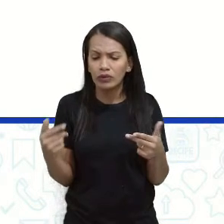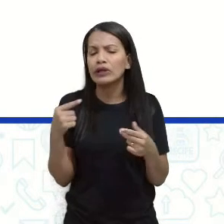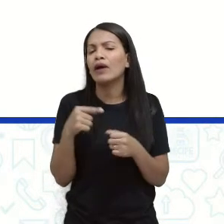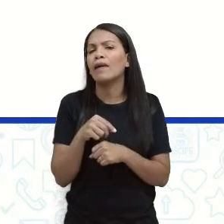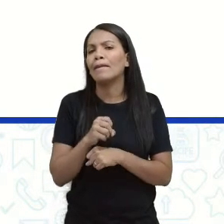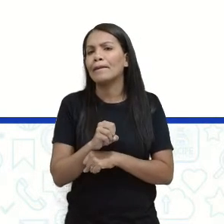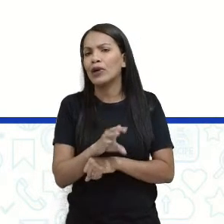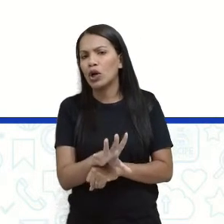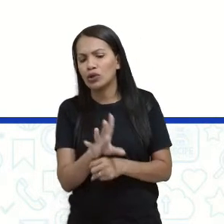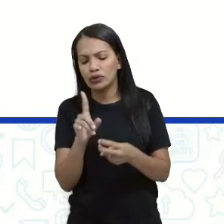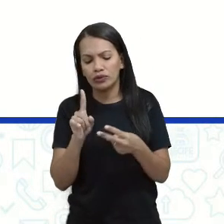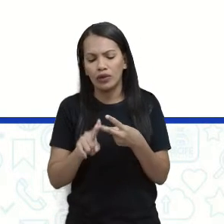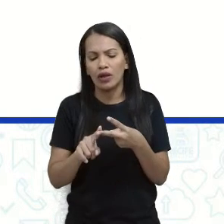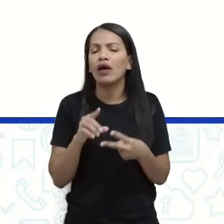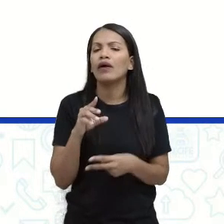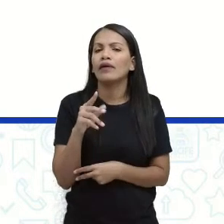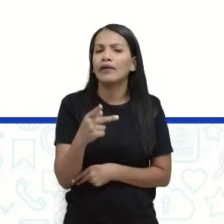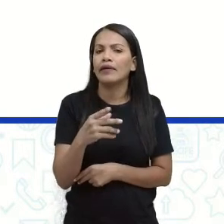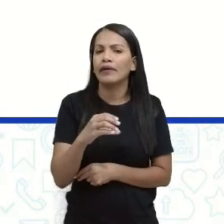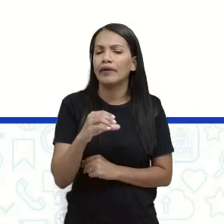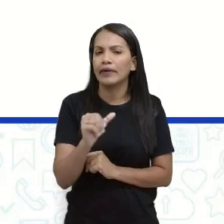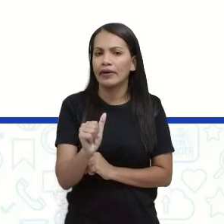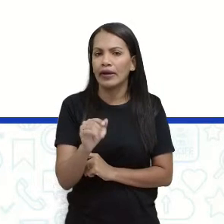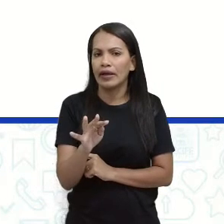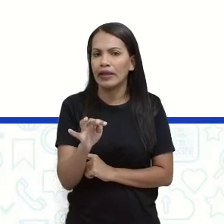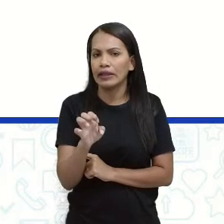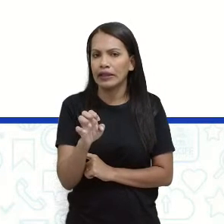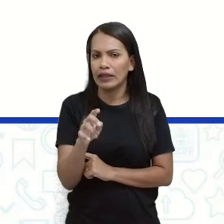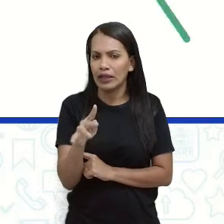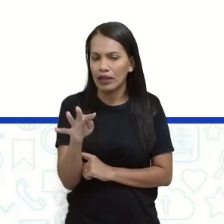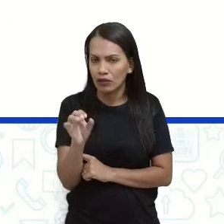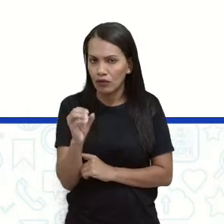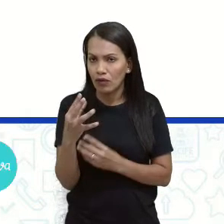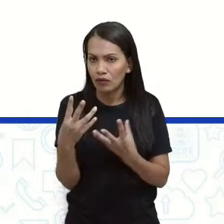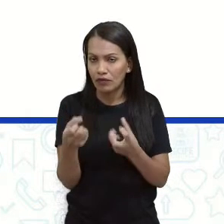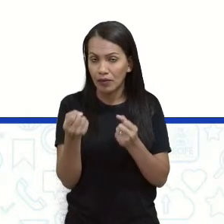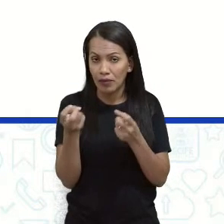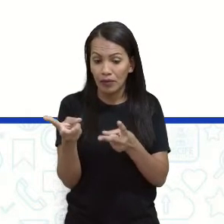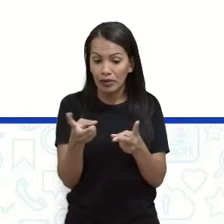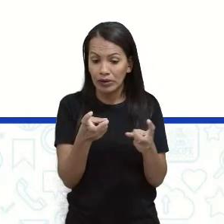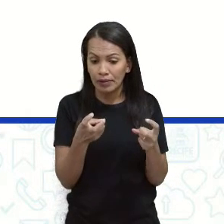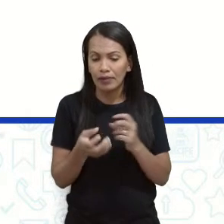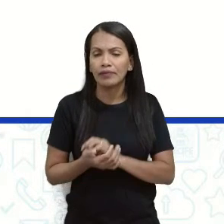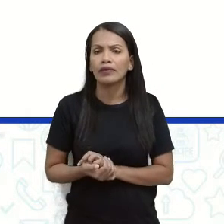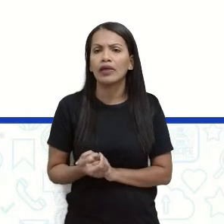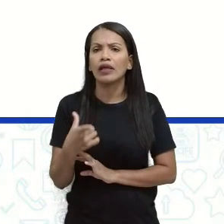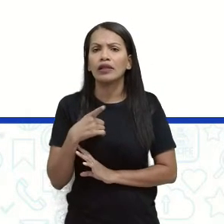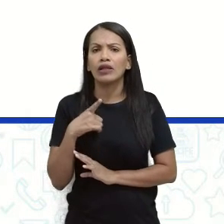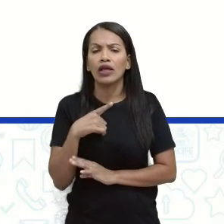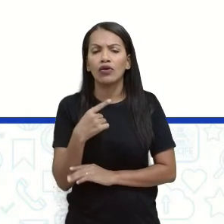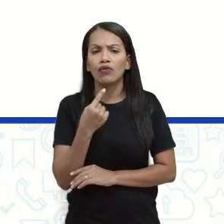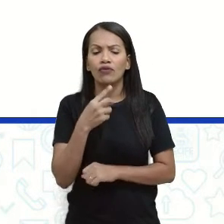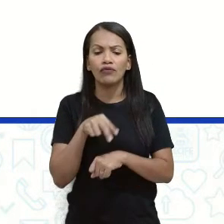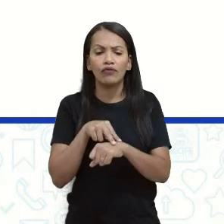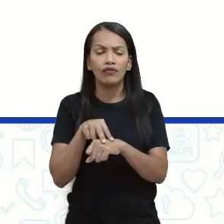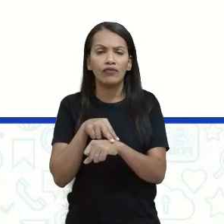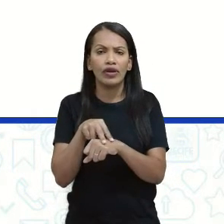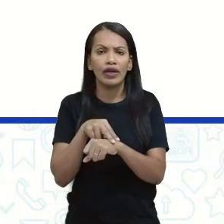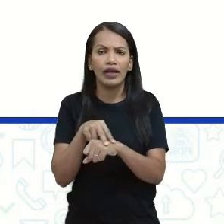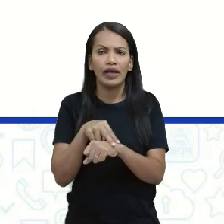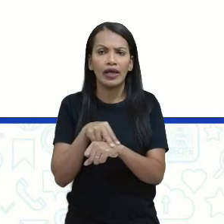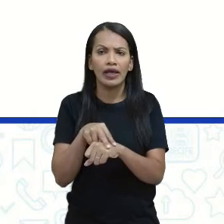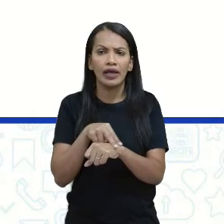projeção, vai gerar cateto. Vocês vão observar bem aí como é que vai ficar. Observa, ó. Eu tenho de verde, aí